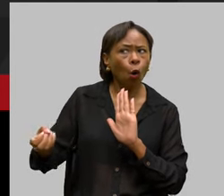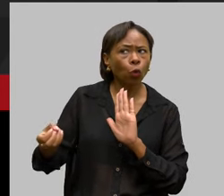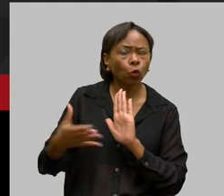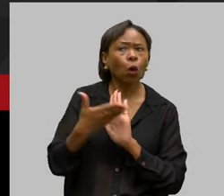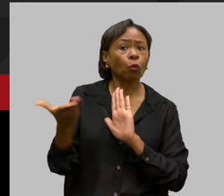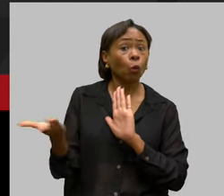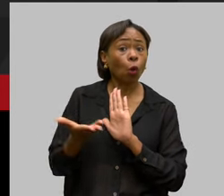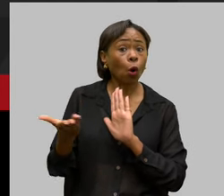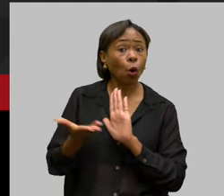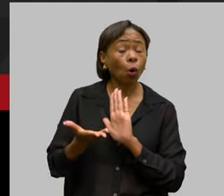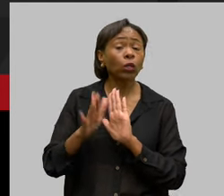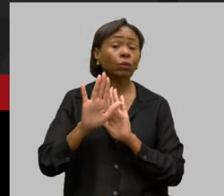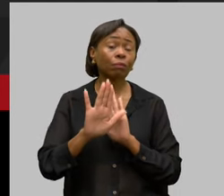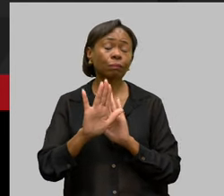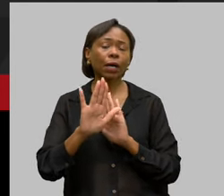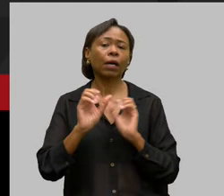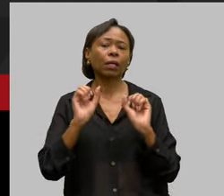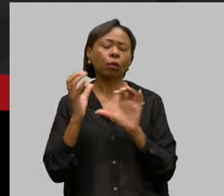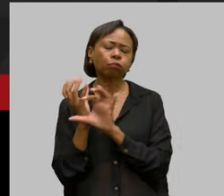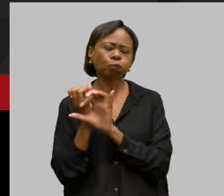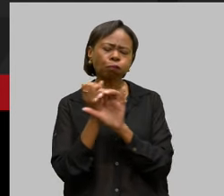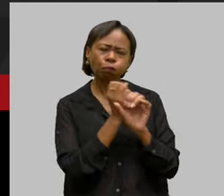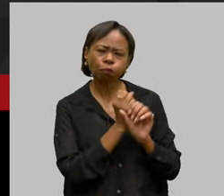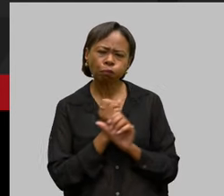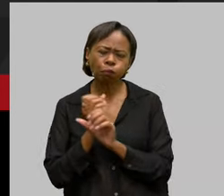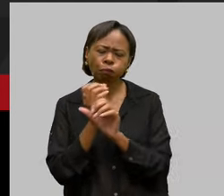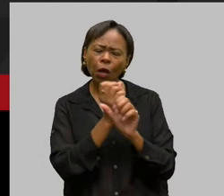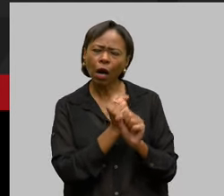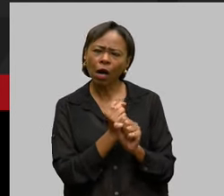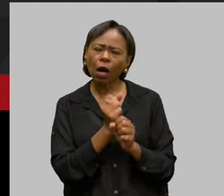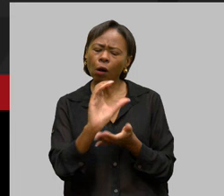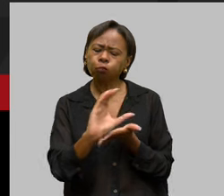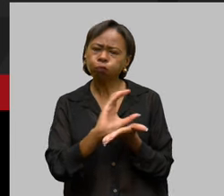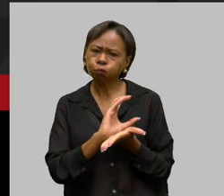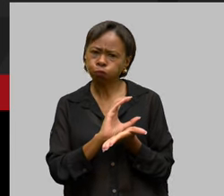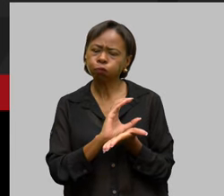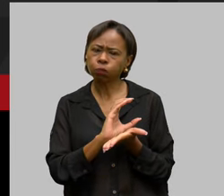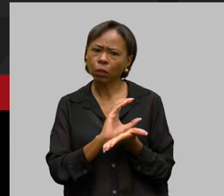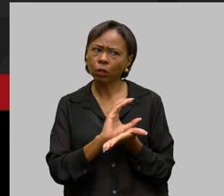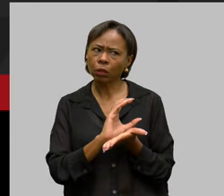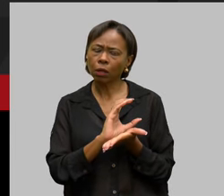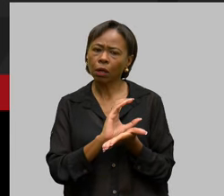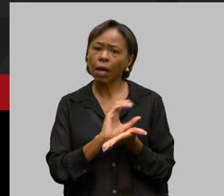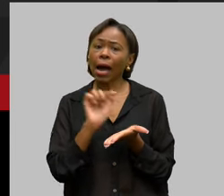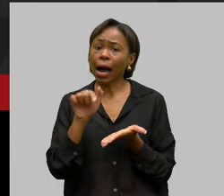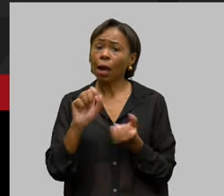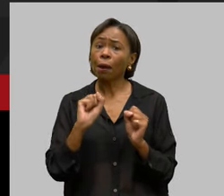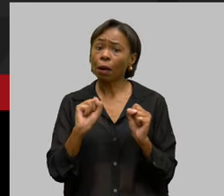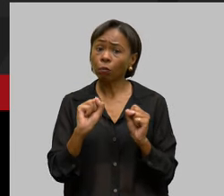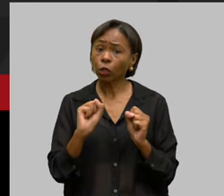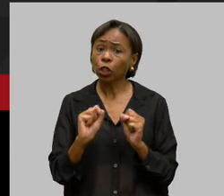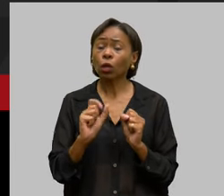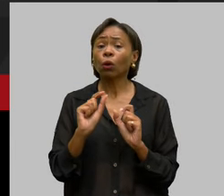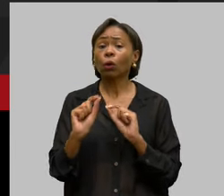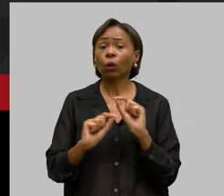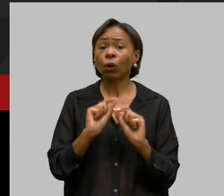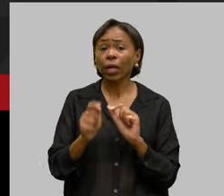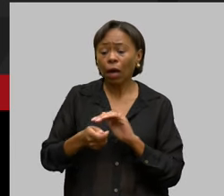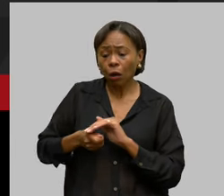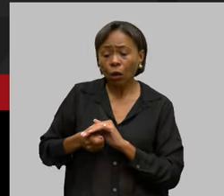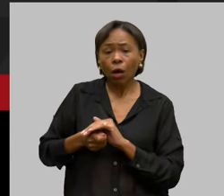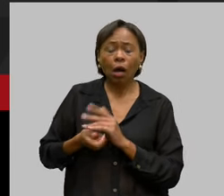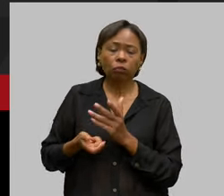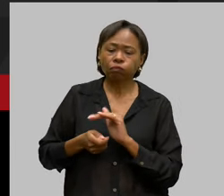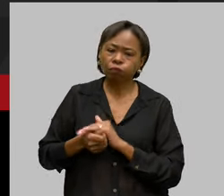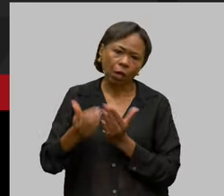calculado atuarialmente é claro por meio de estudos atuariais então ele poderia financiar esse passivo atuarial Inicial que que é o que nós chamamos de tempo de serviço